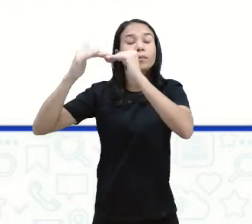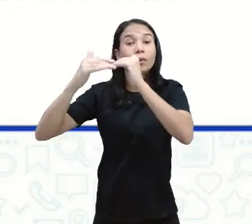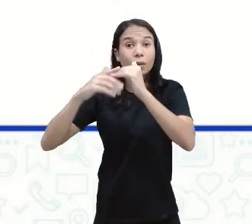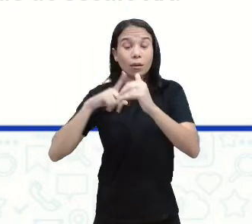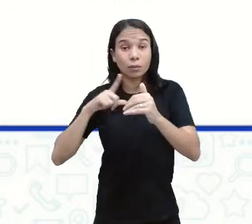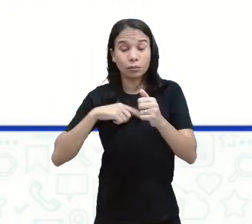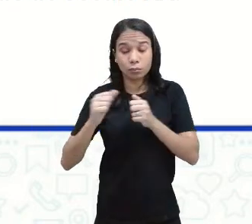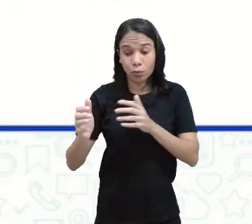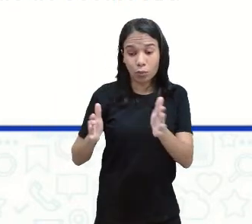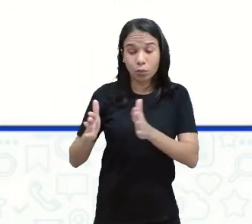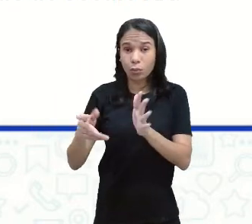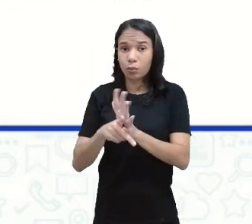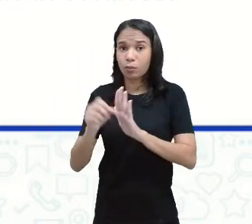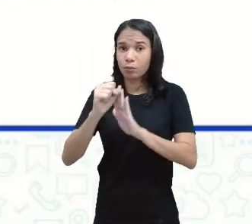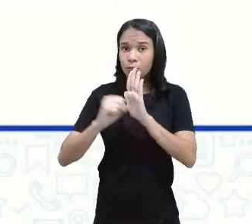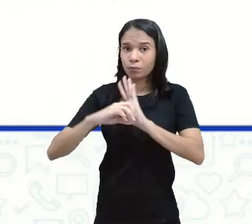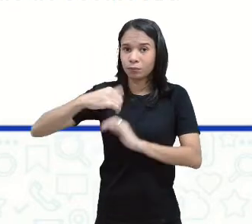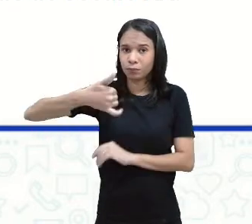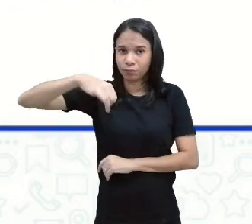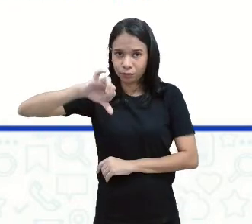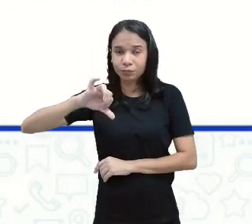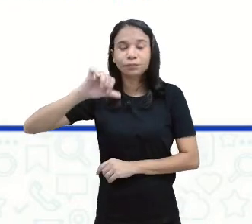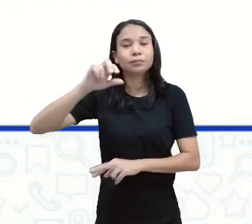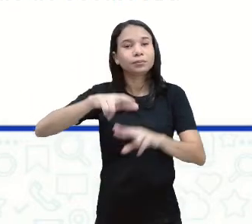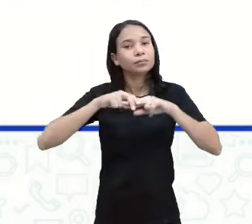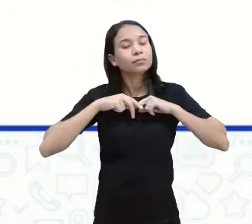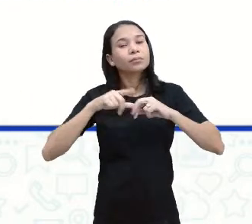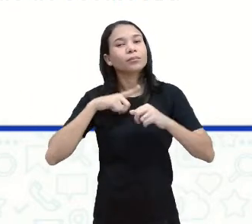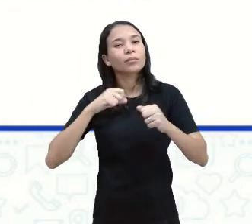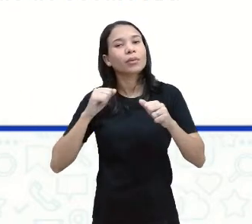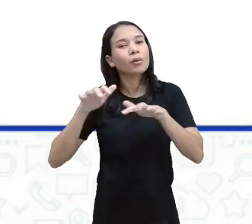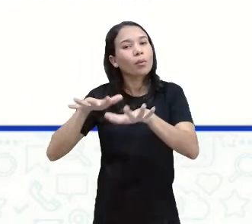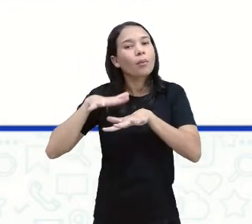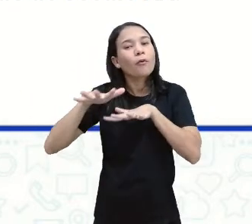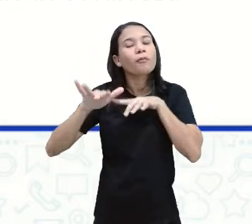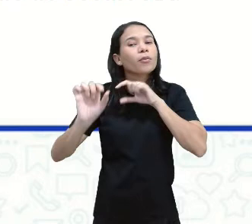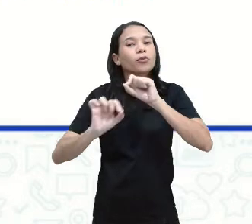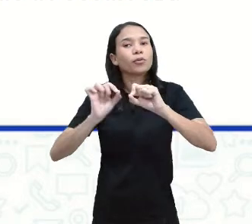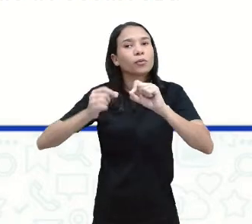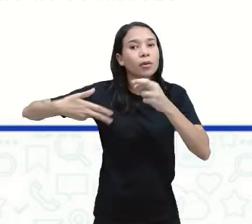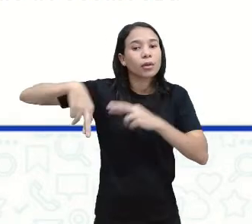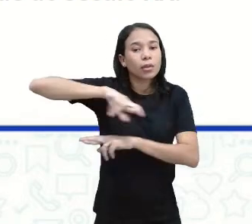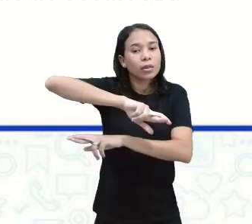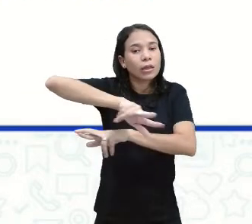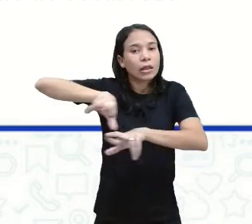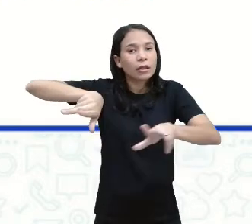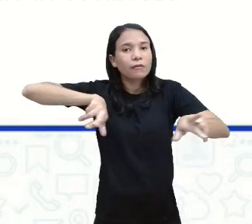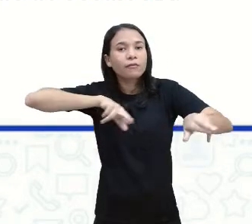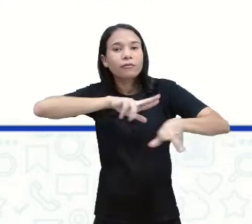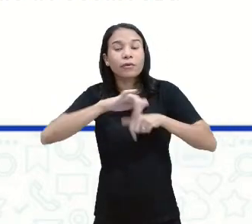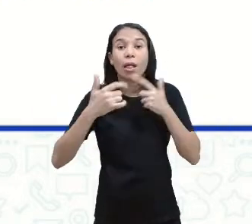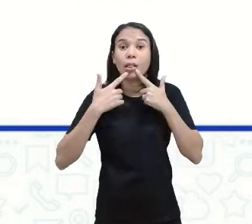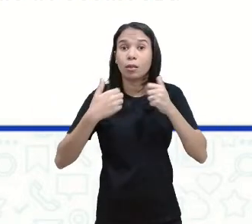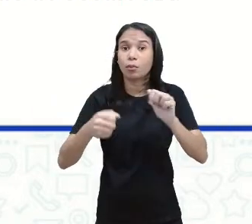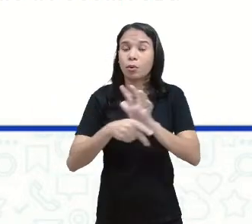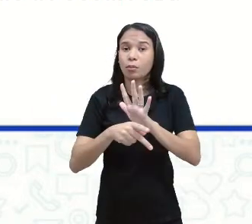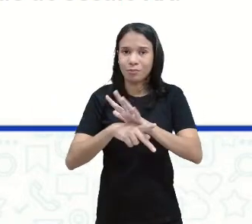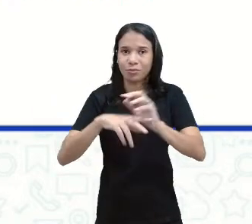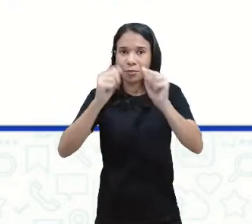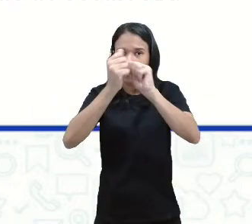segunda metade do século XIX. Esses movimentos envolviam várias linguagens artísticas,